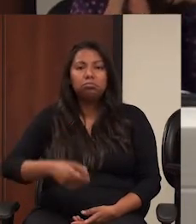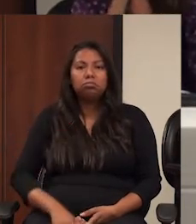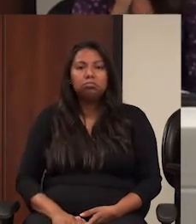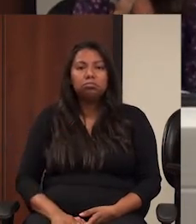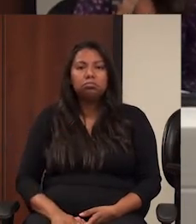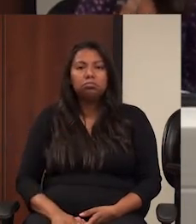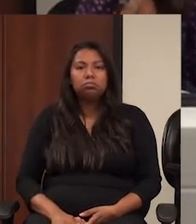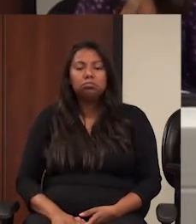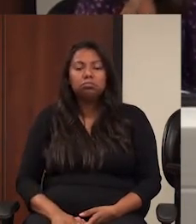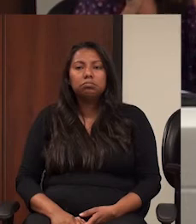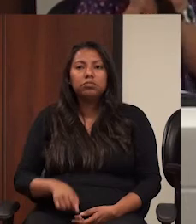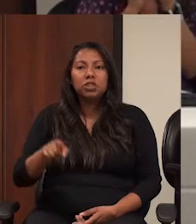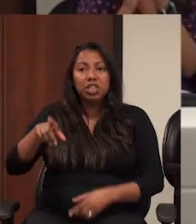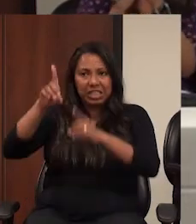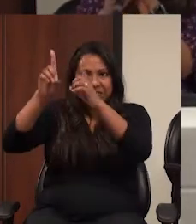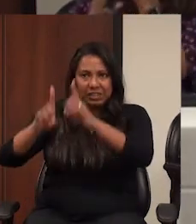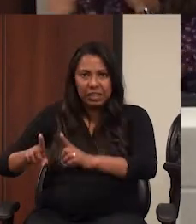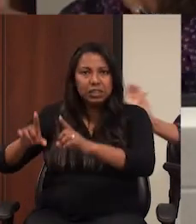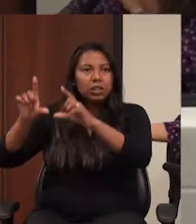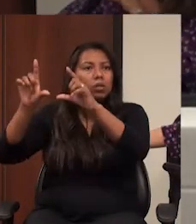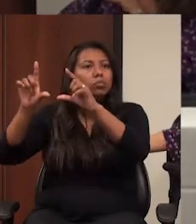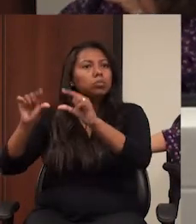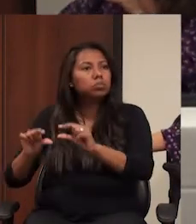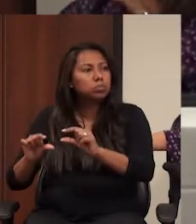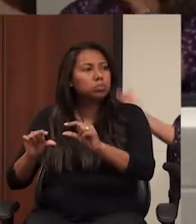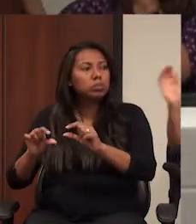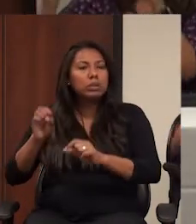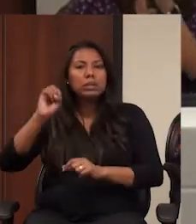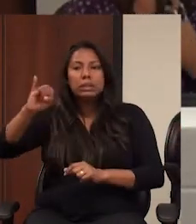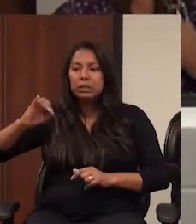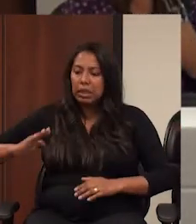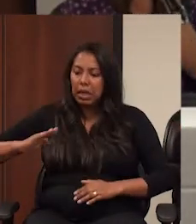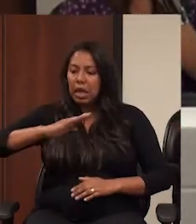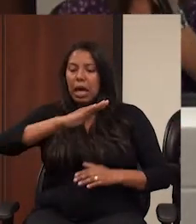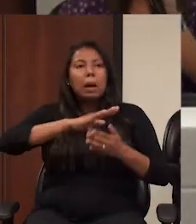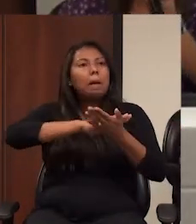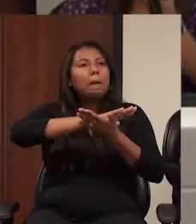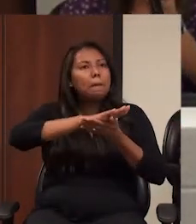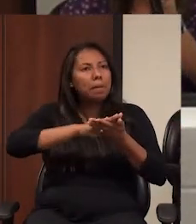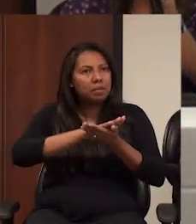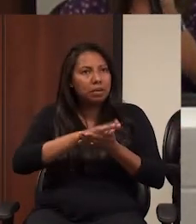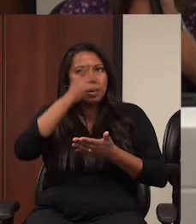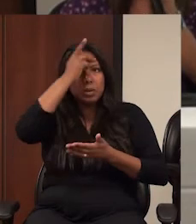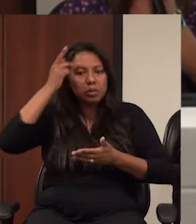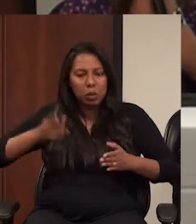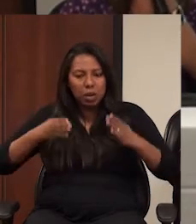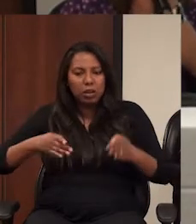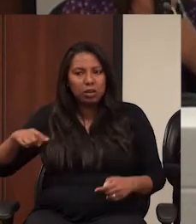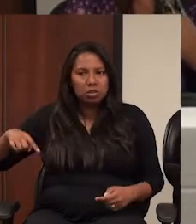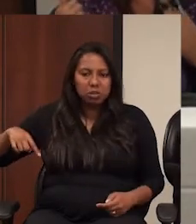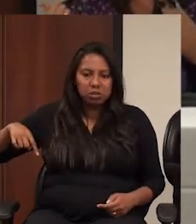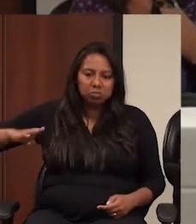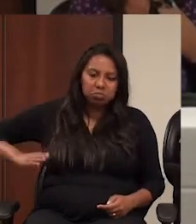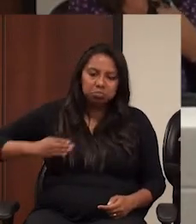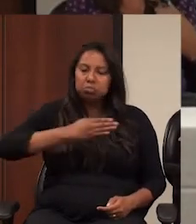e diminuirmos essa deficiência. Ou seja, se não existisse essa rampa, nenhuma pessoa cadeirante poderia estar aqui em cima. Se